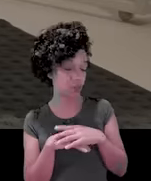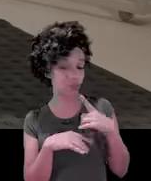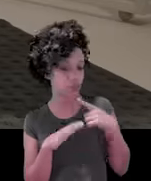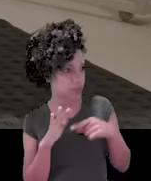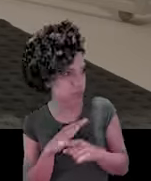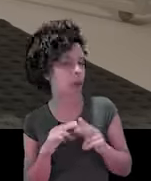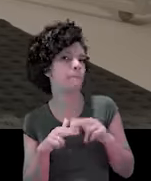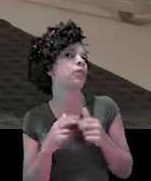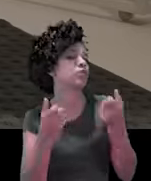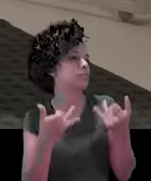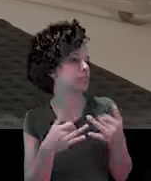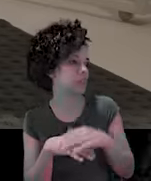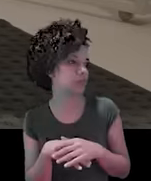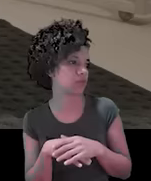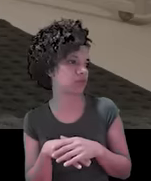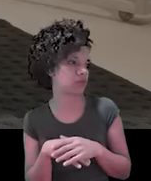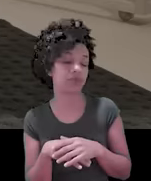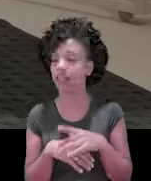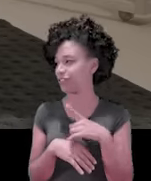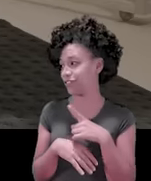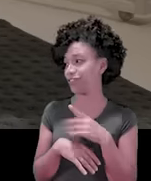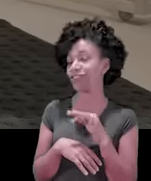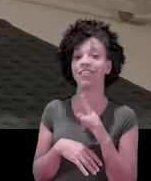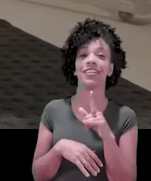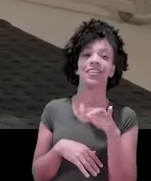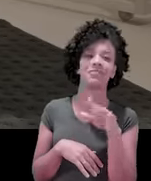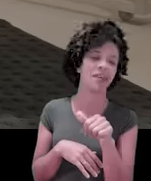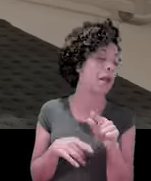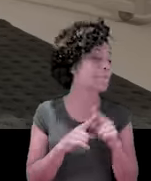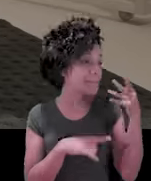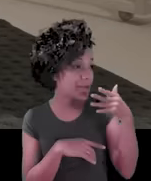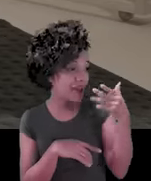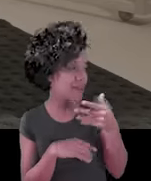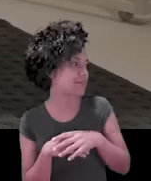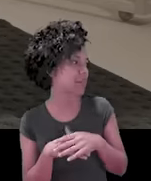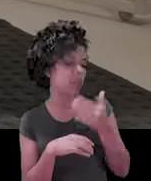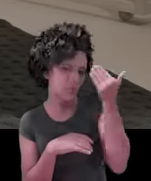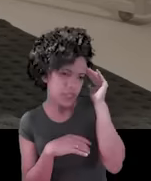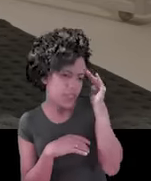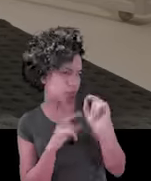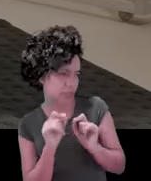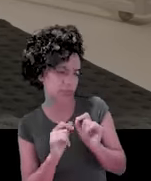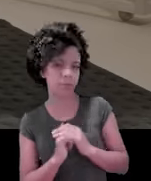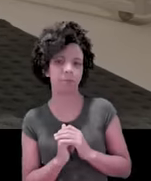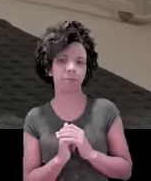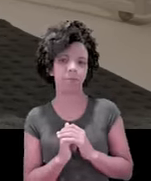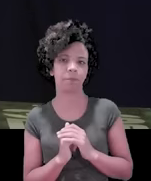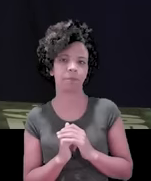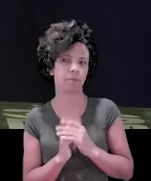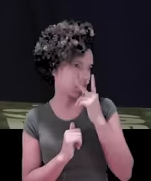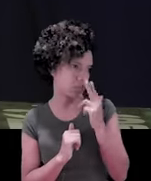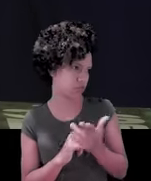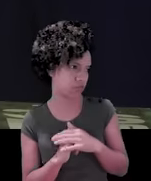por isso que eu falo muito nas palestras que eu entendo que